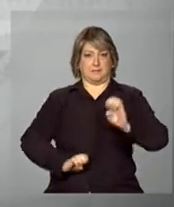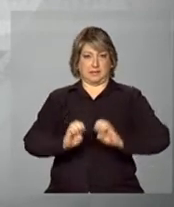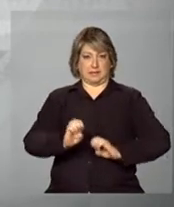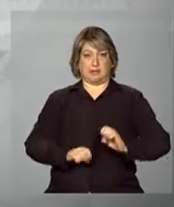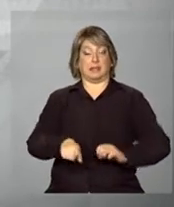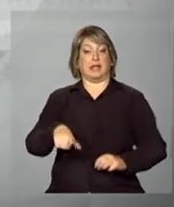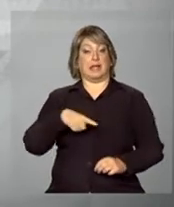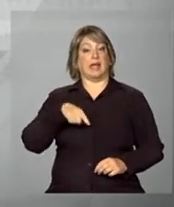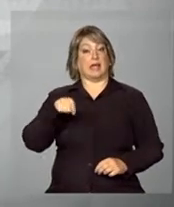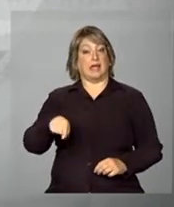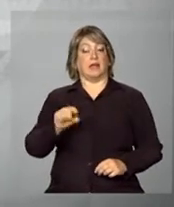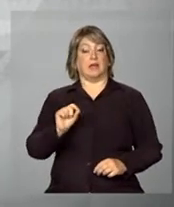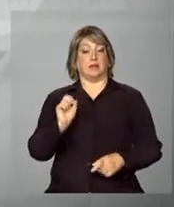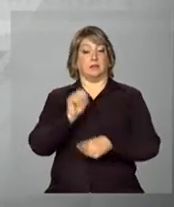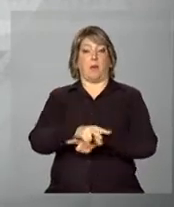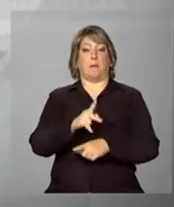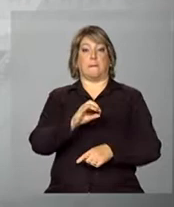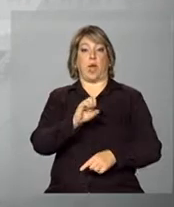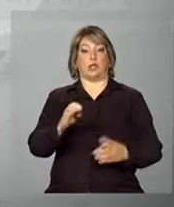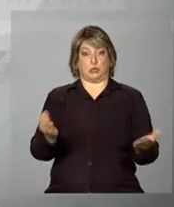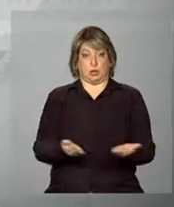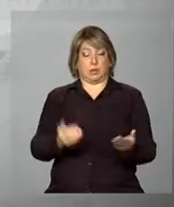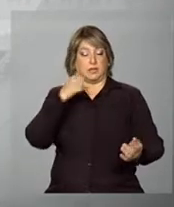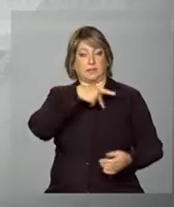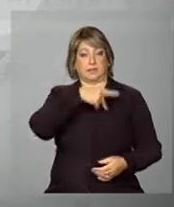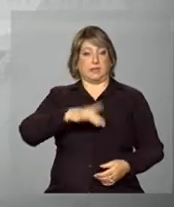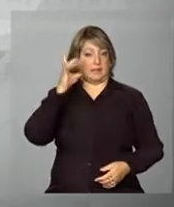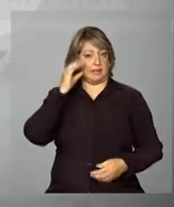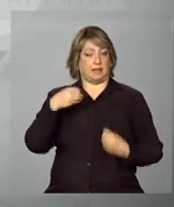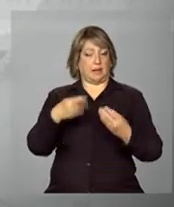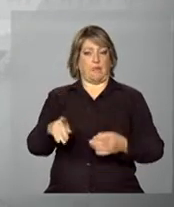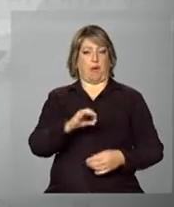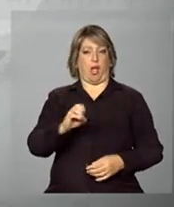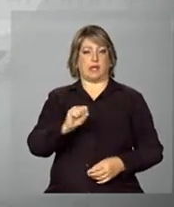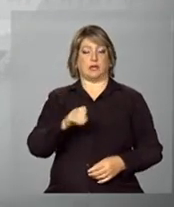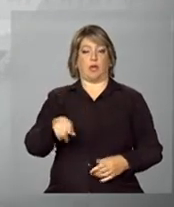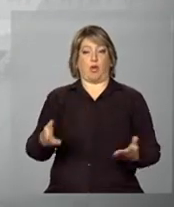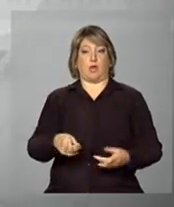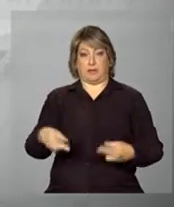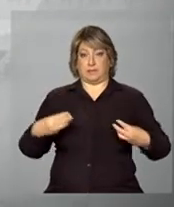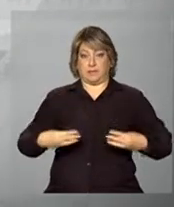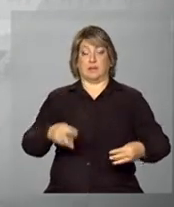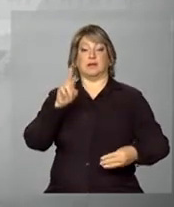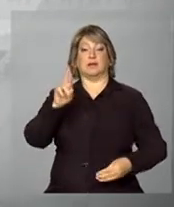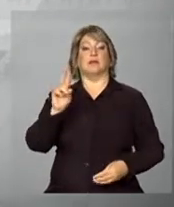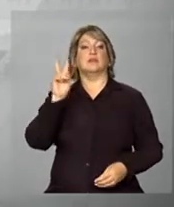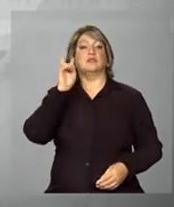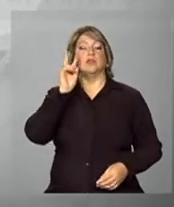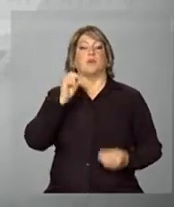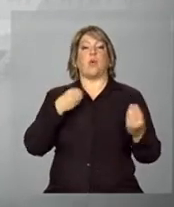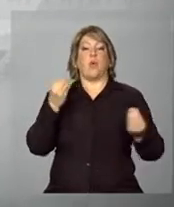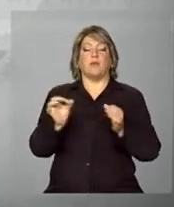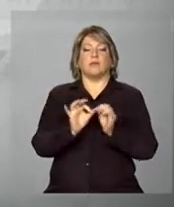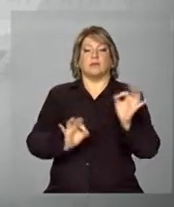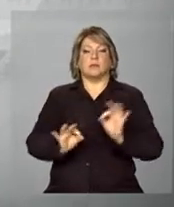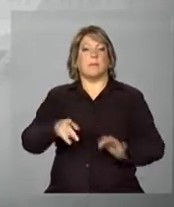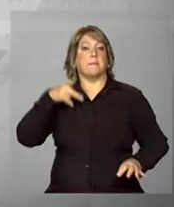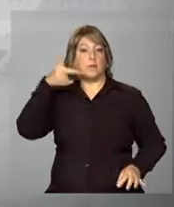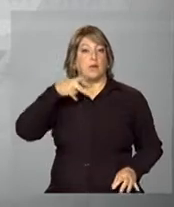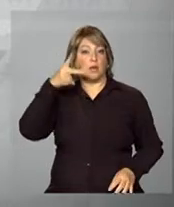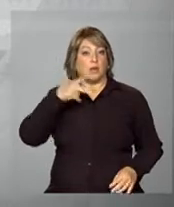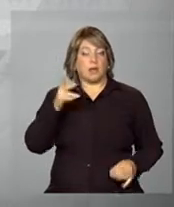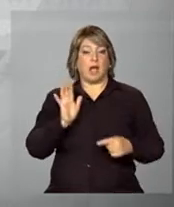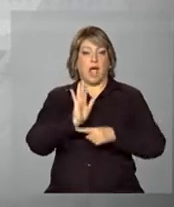Empresa. Ele foi empossado hoje pela presidenta Dilma Rousseff. O ministério vai ser responsável por formular políticas